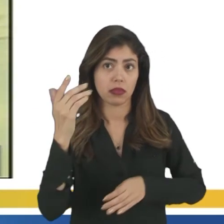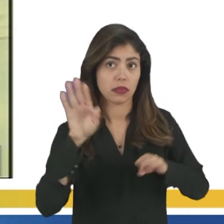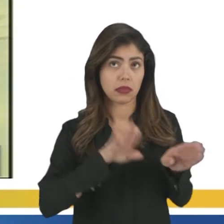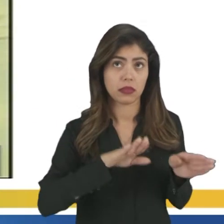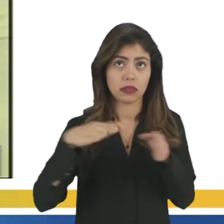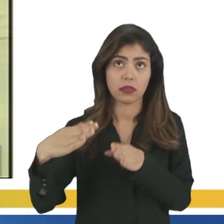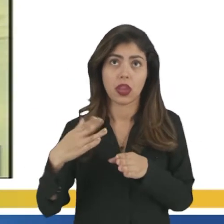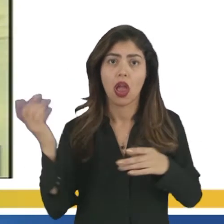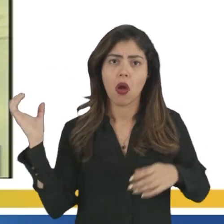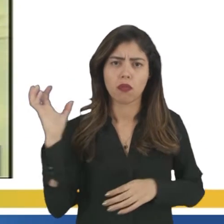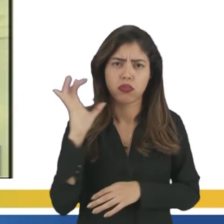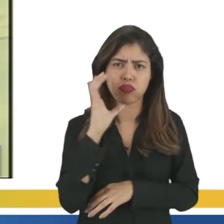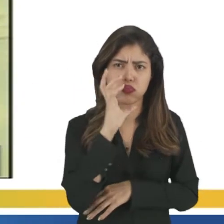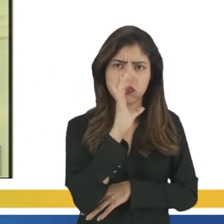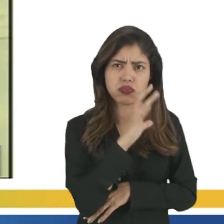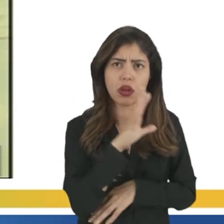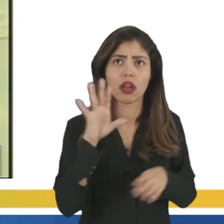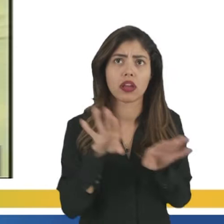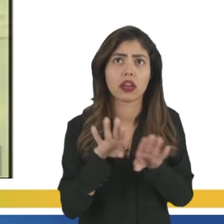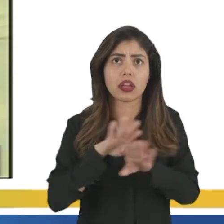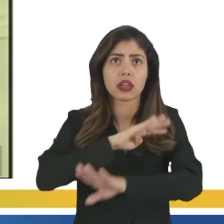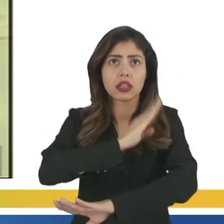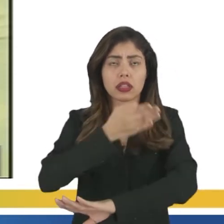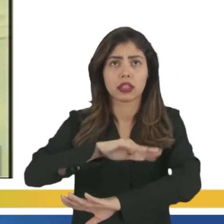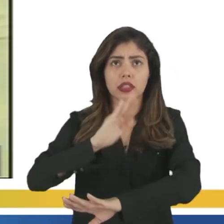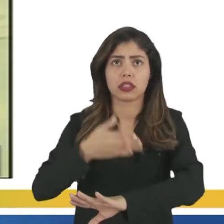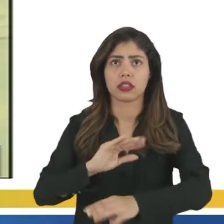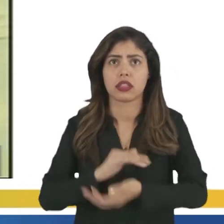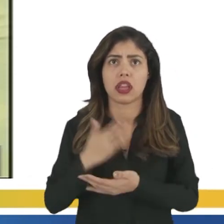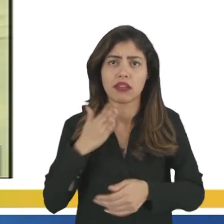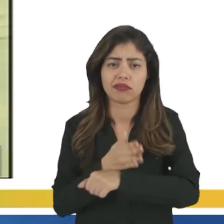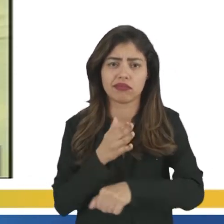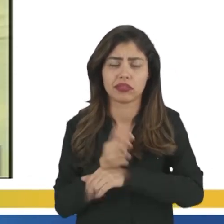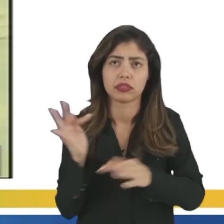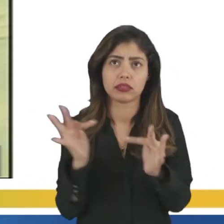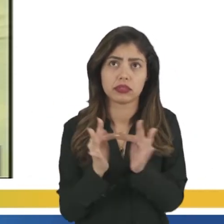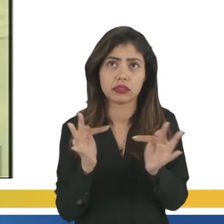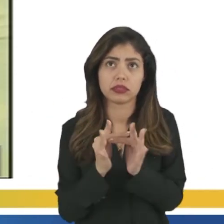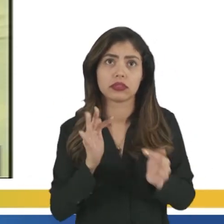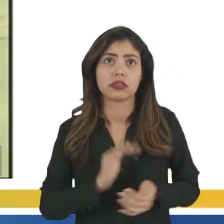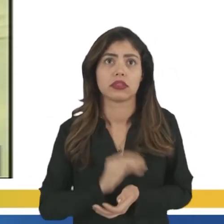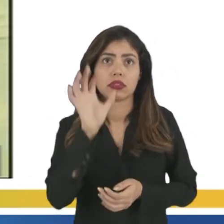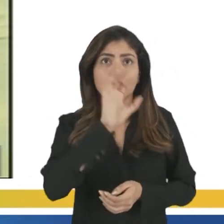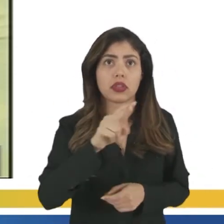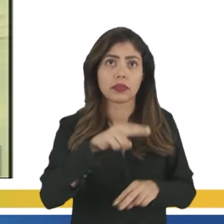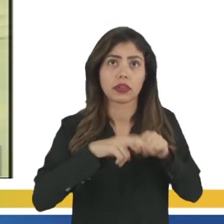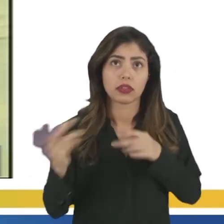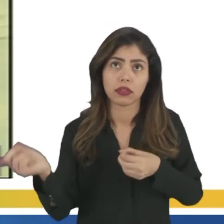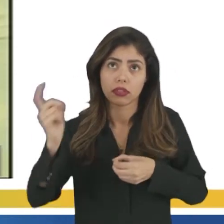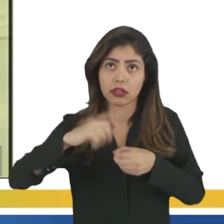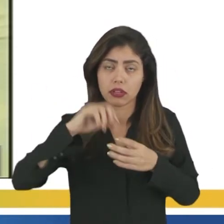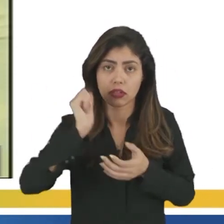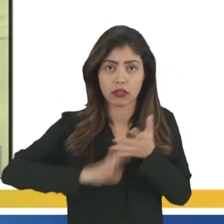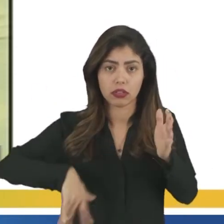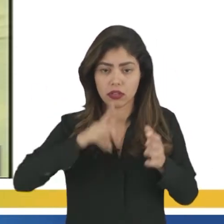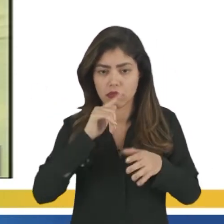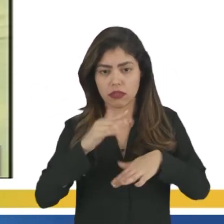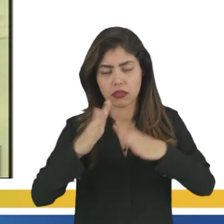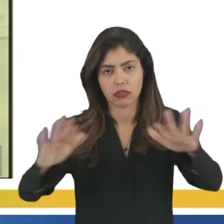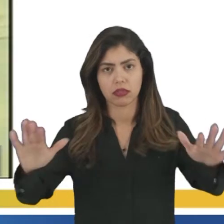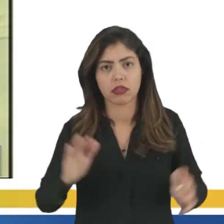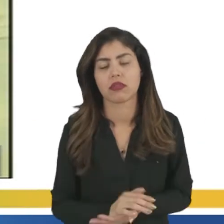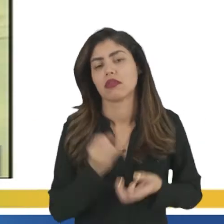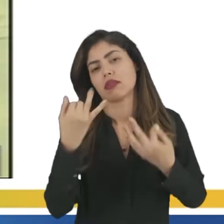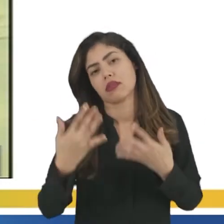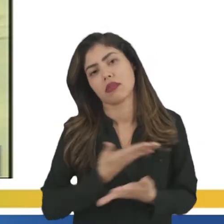muito quente e árida. Montanhas do Líbano impediam os fenícios de adentrar o continente. Por isso, eles voltaram suas atividades para o mar, como eu já citei